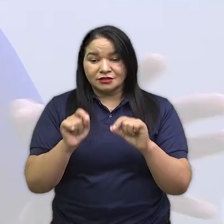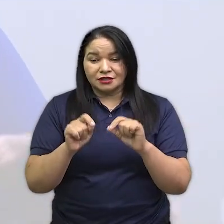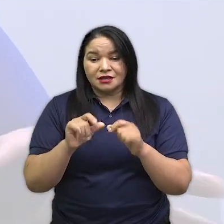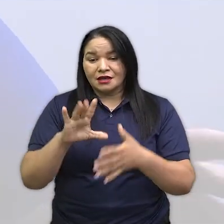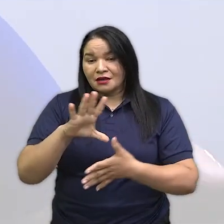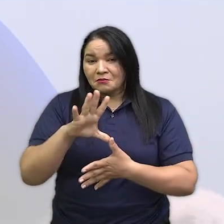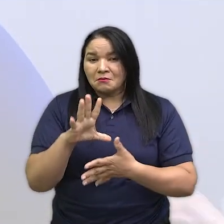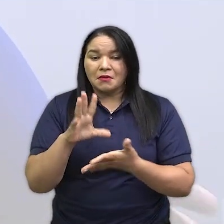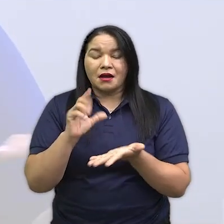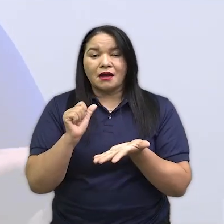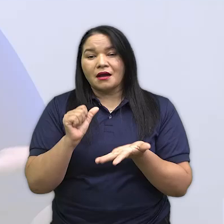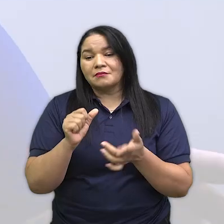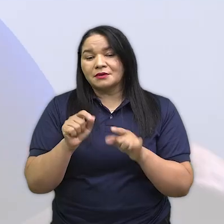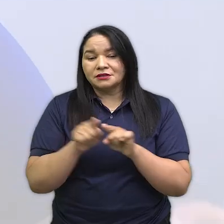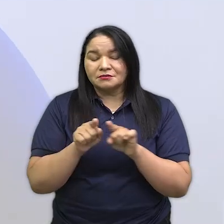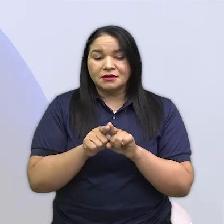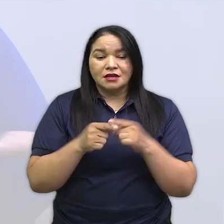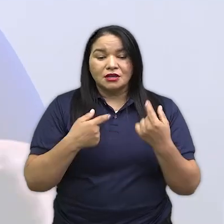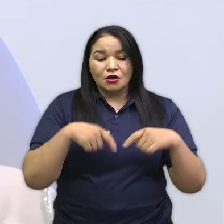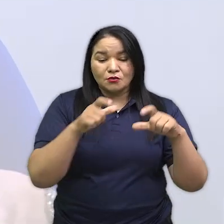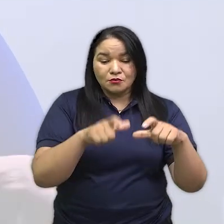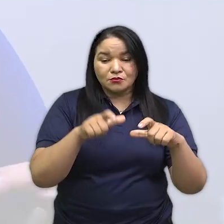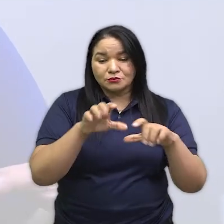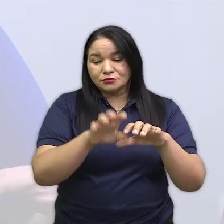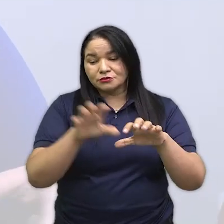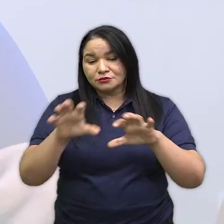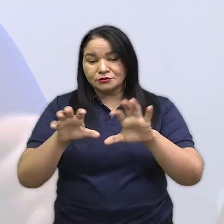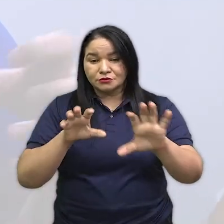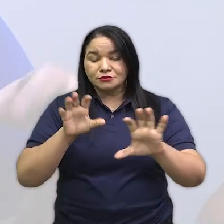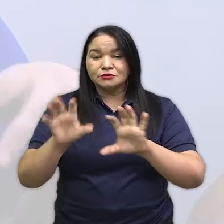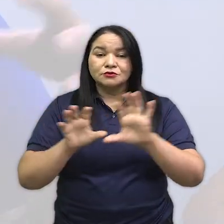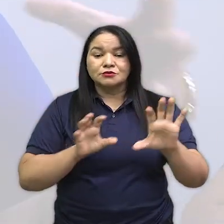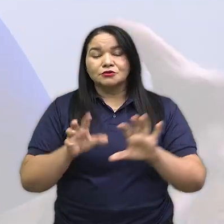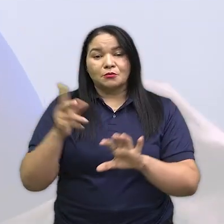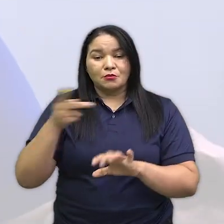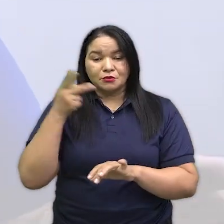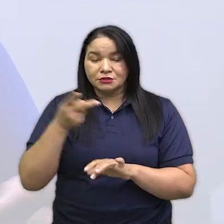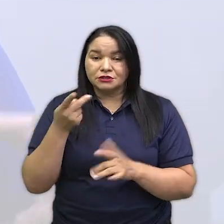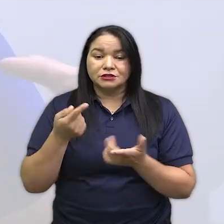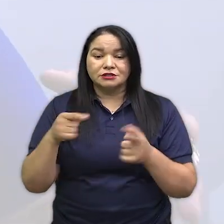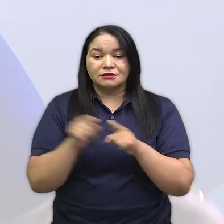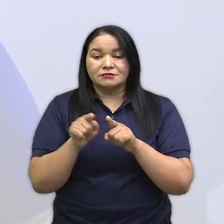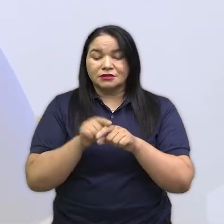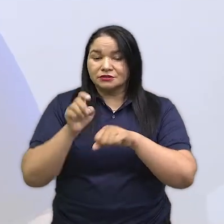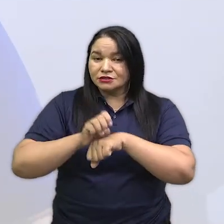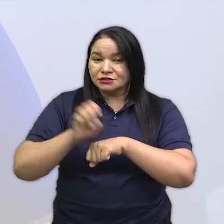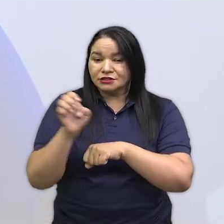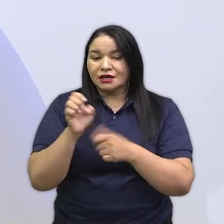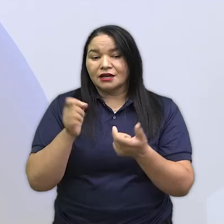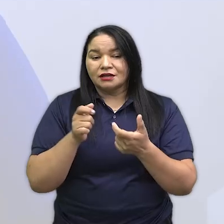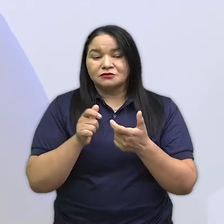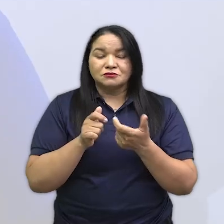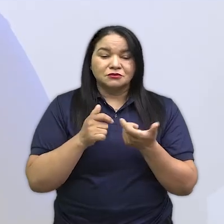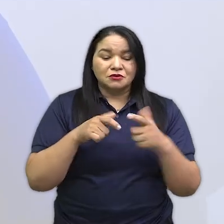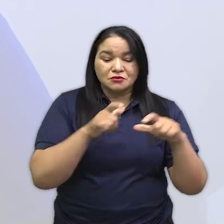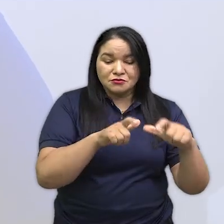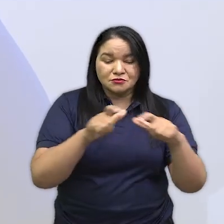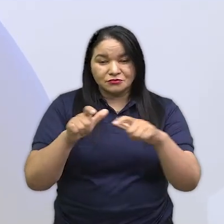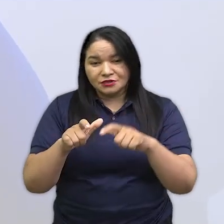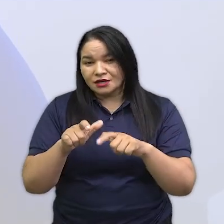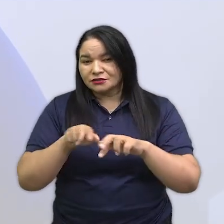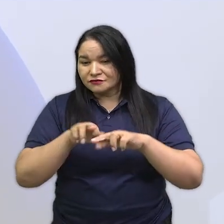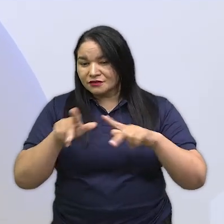assim, a divisão política do país, aí a gente via ali os estados, as regiões, enfim, acho que possa ter